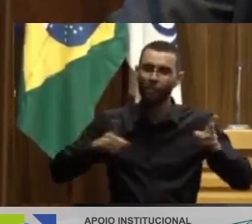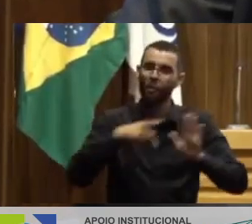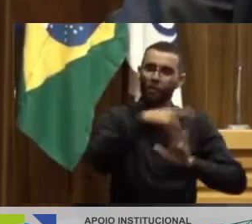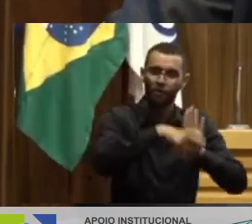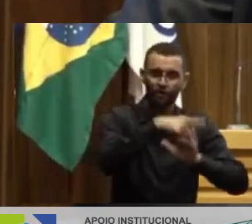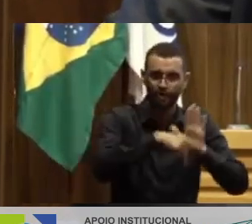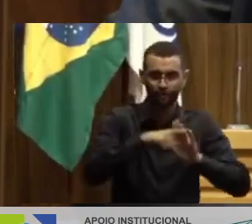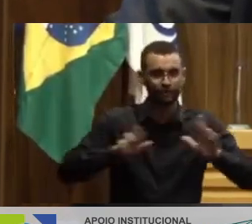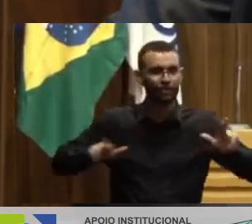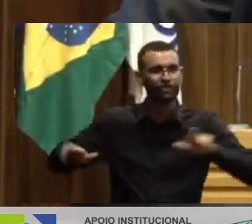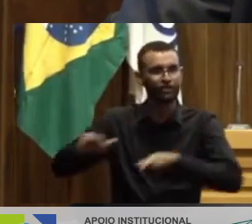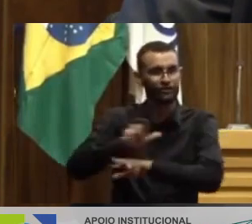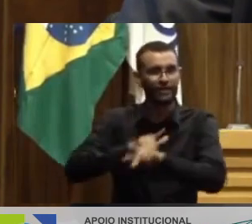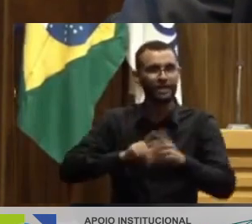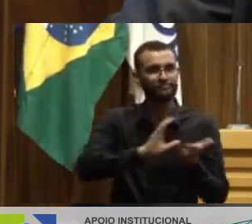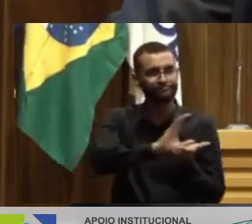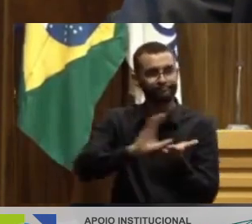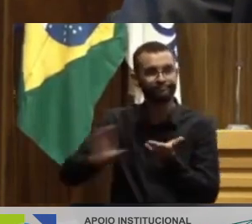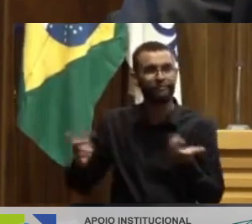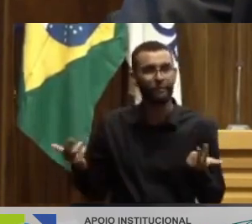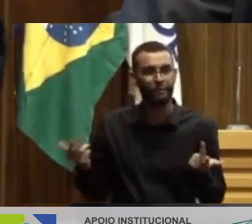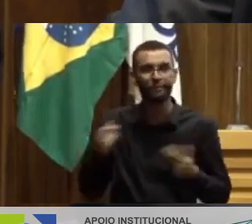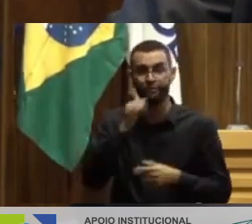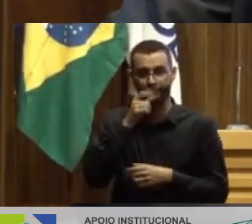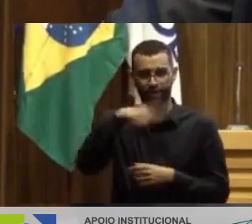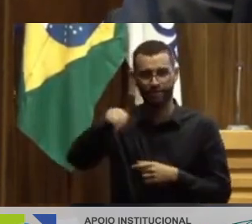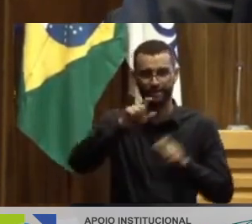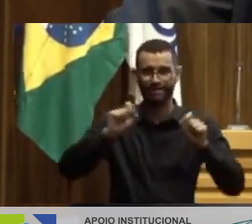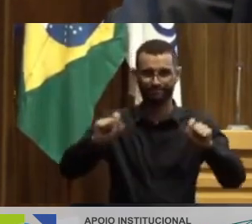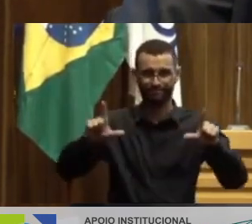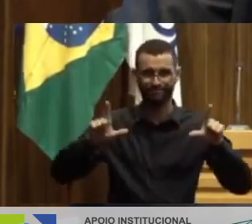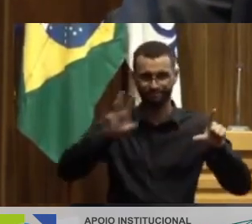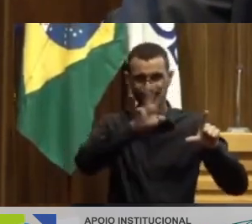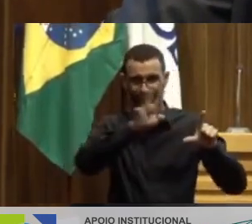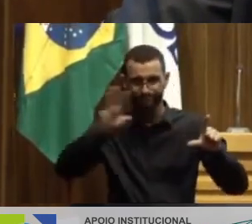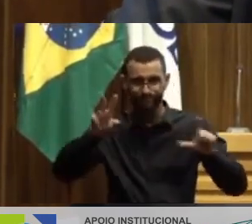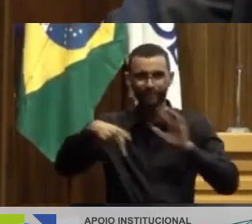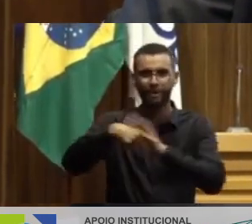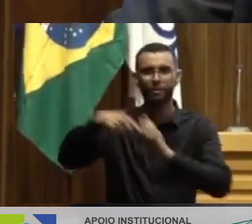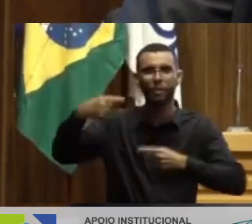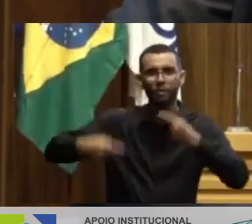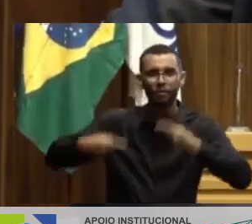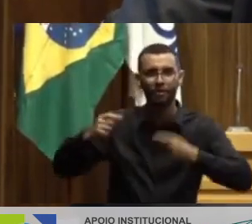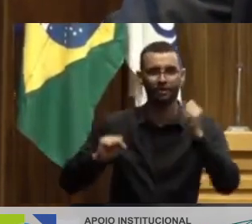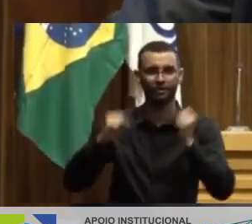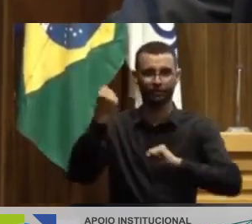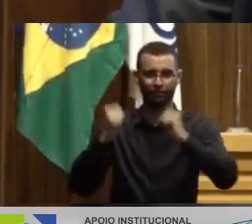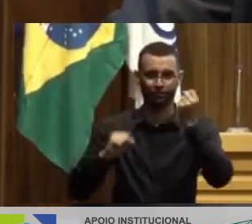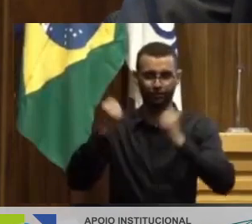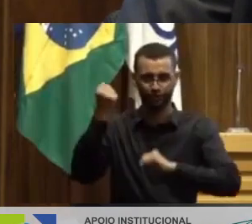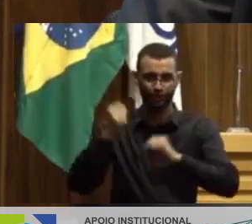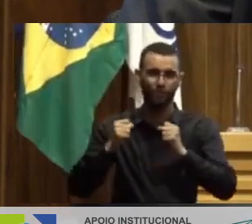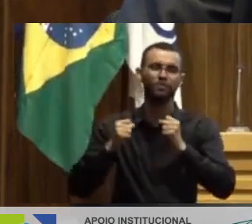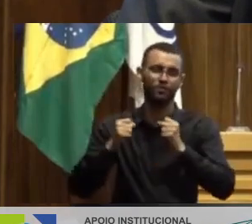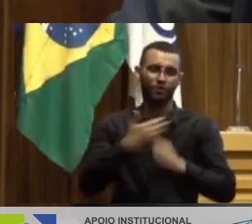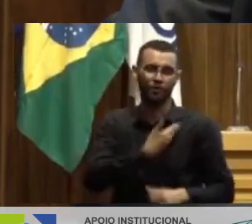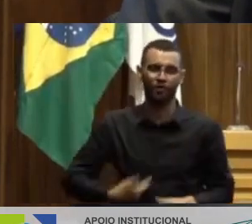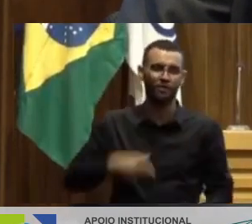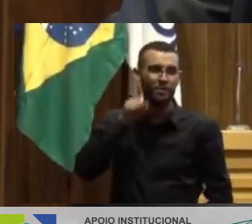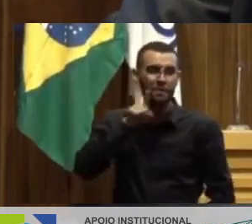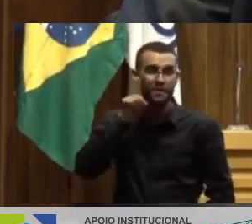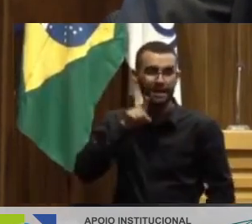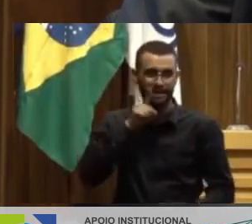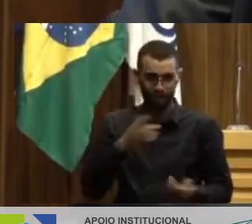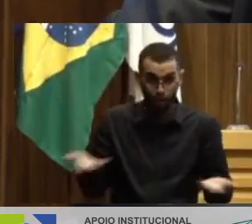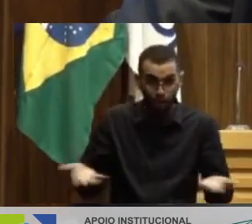cadeias globais de valor. Se vocês abrirem o portal da política industrial do governo americano hoje, vocês vão ver na